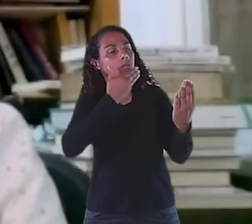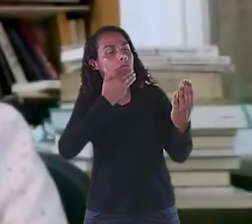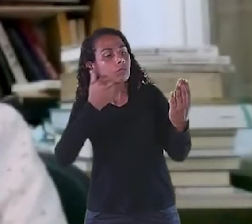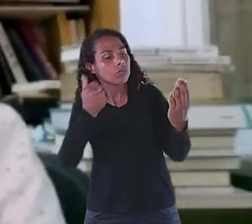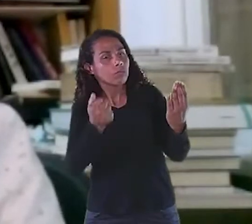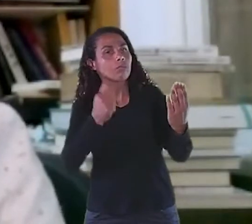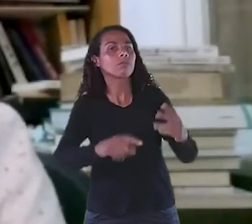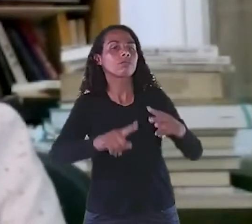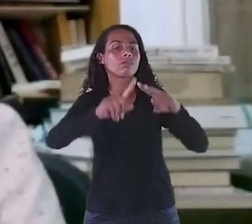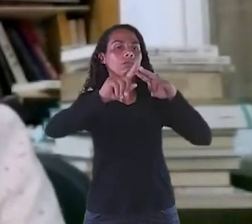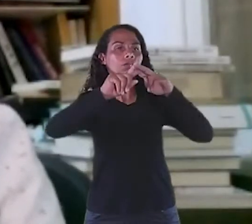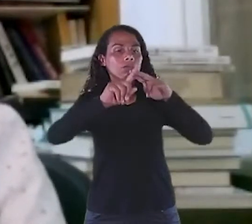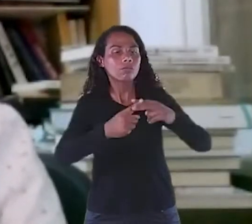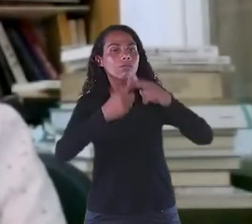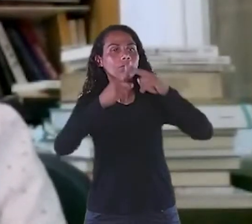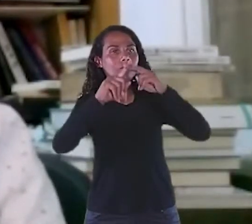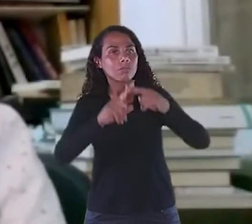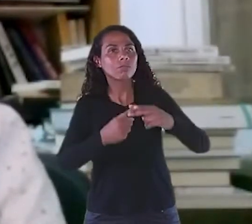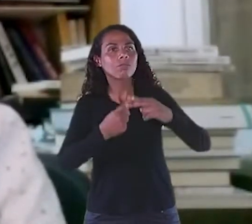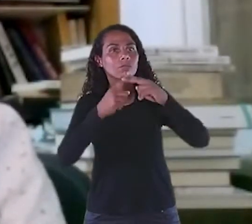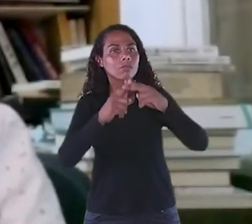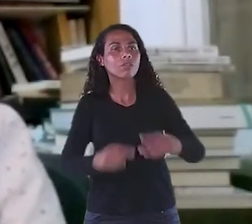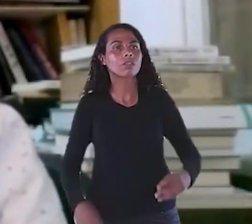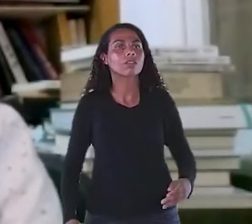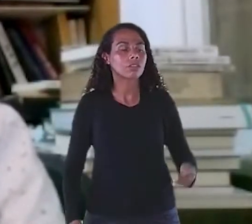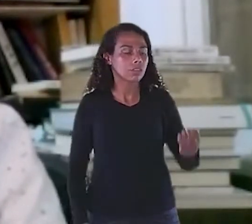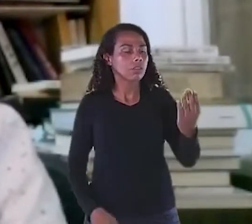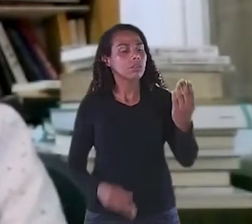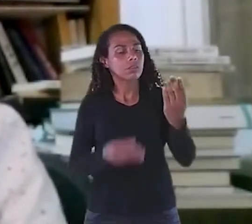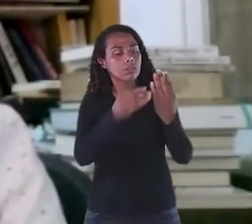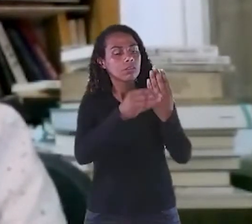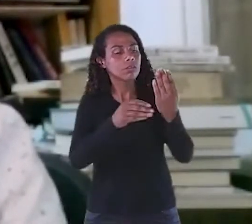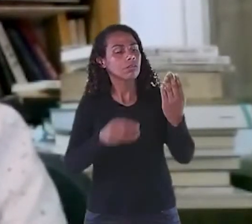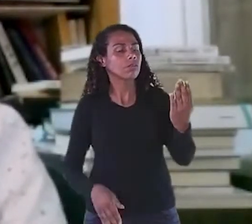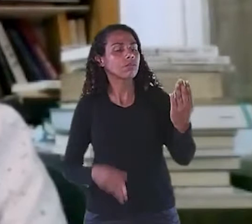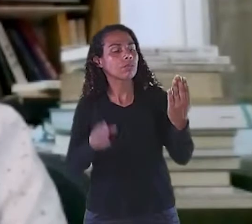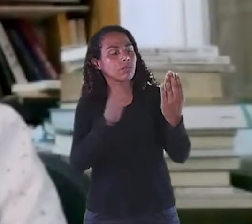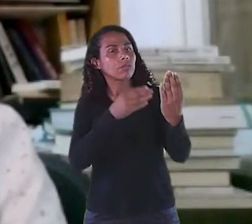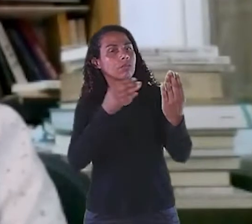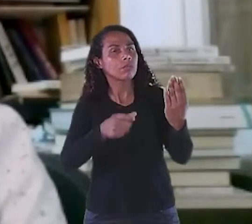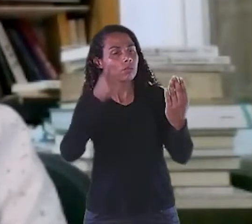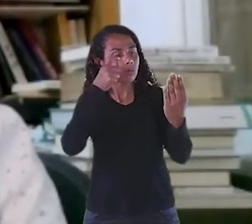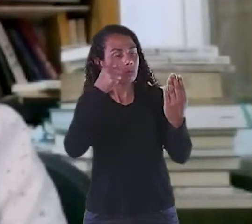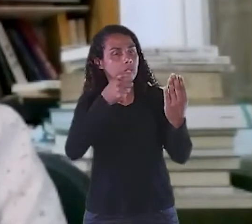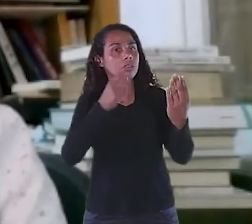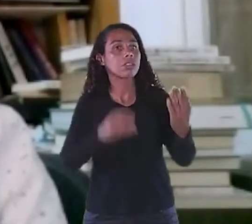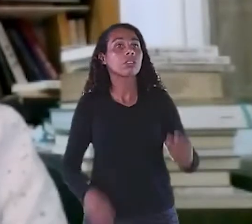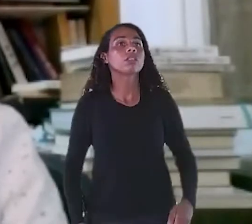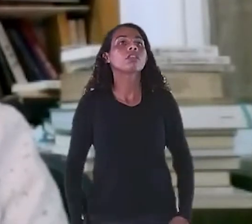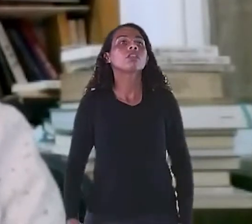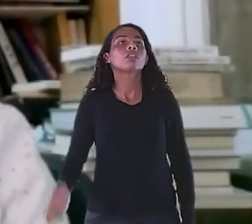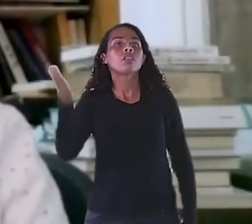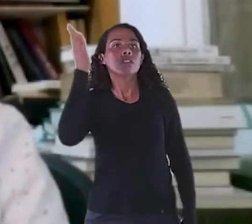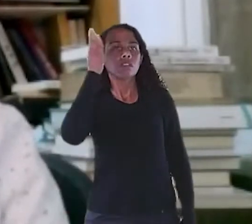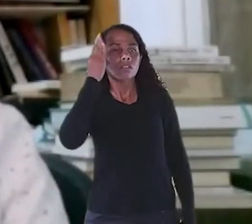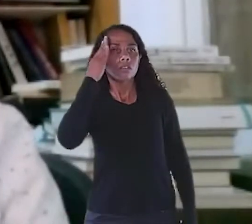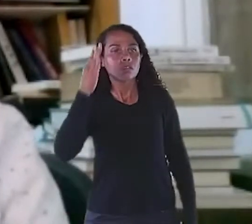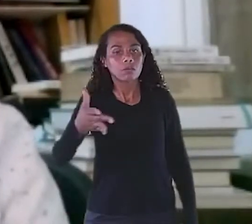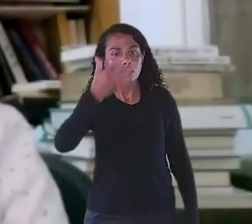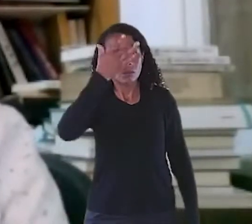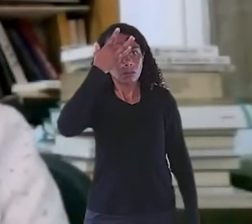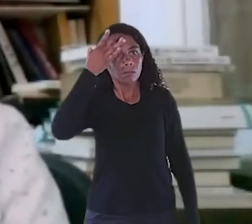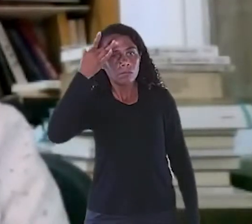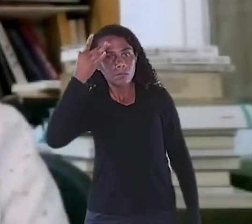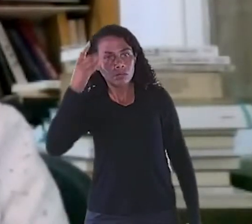sem que a mão coce para melhorar. Eu sei que tem autores que já vão de primeira, escrevem aquilo e está escrito. Eu não